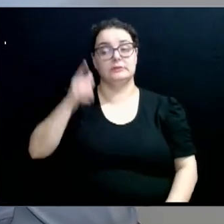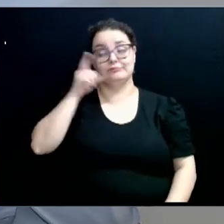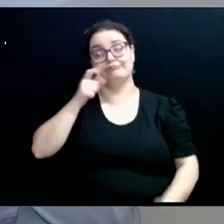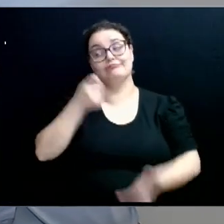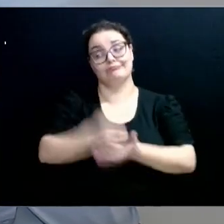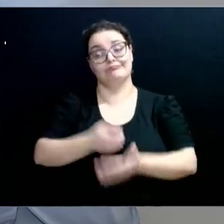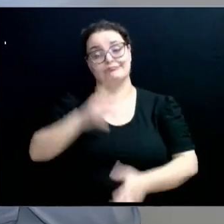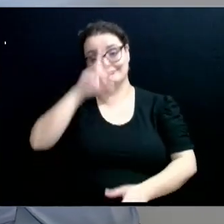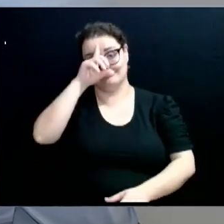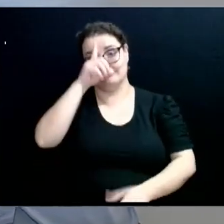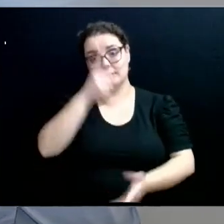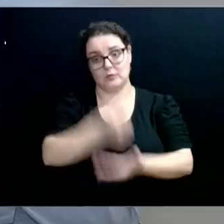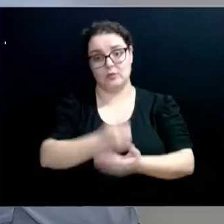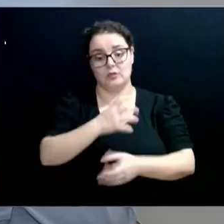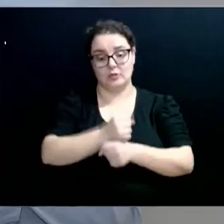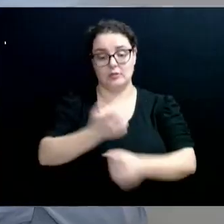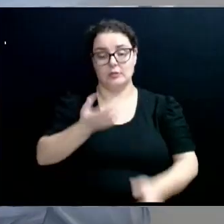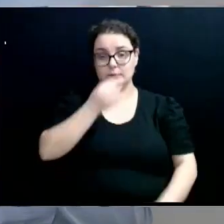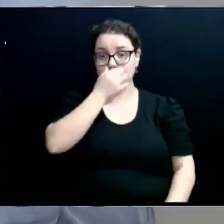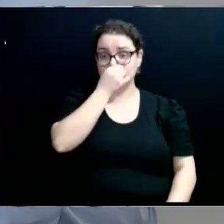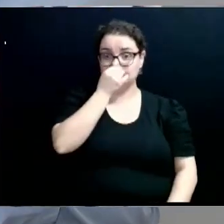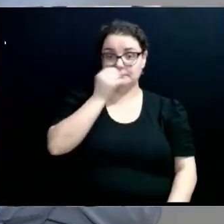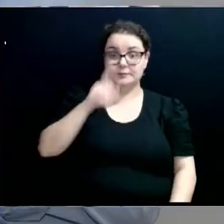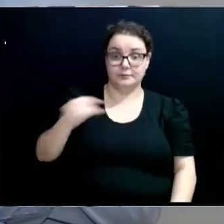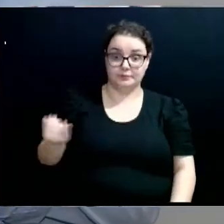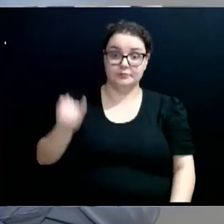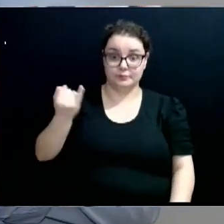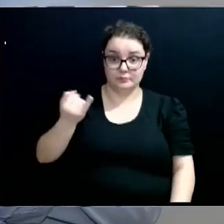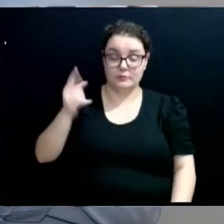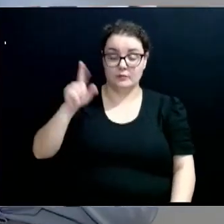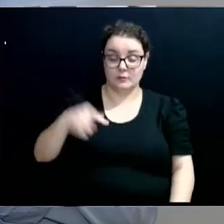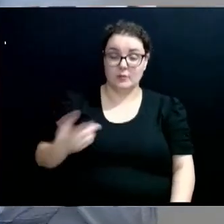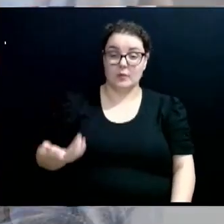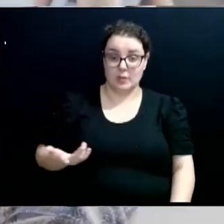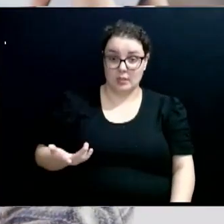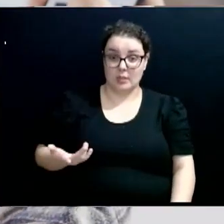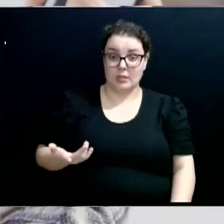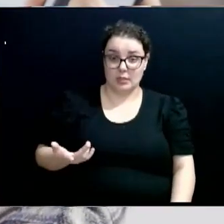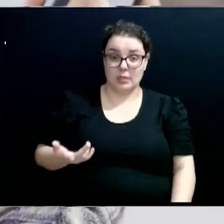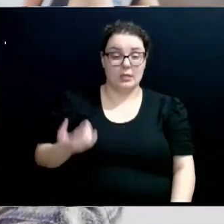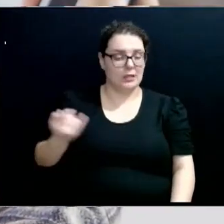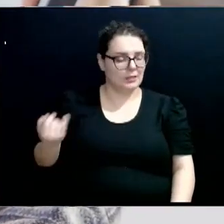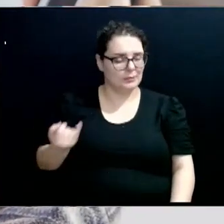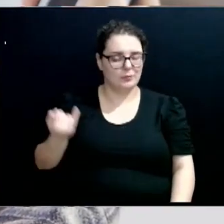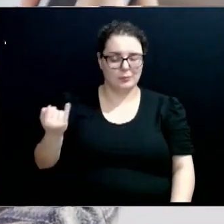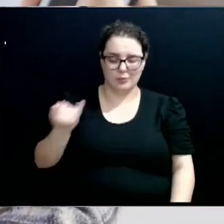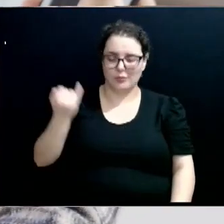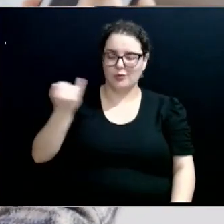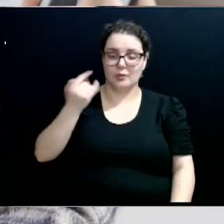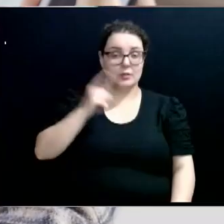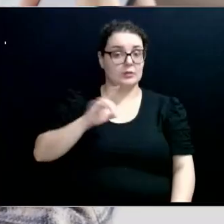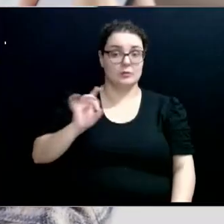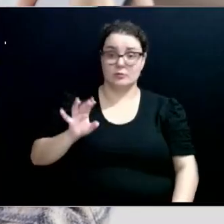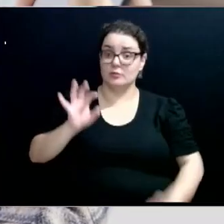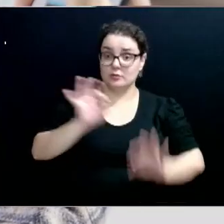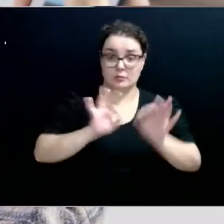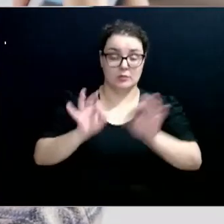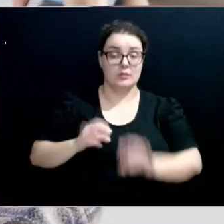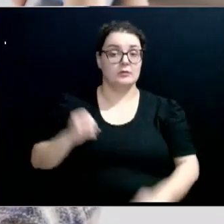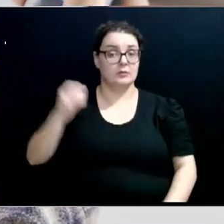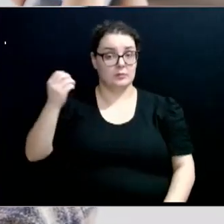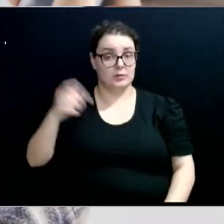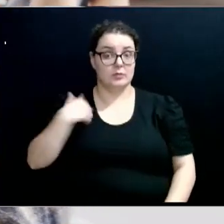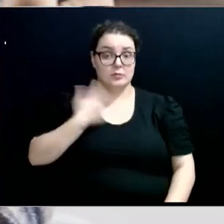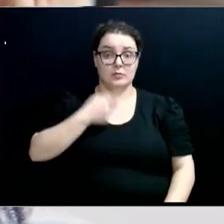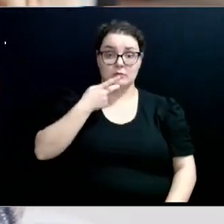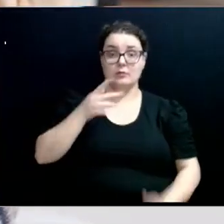fatura de uma maneira definitiva, né? Total. Importante lembrar, e isso é muito, muito, muito importante, que não basta só planejar